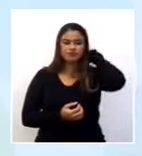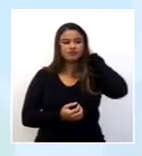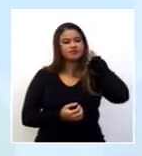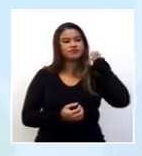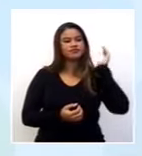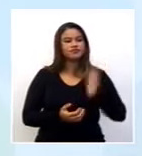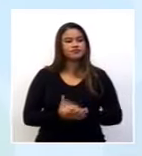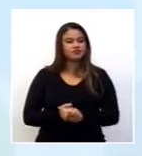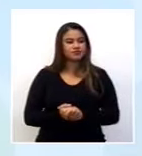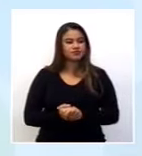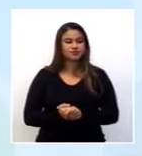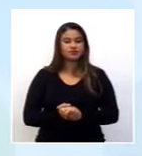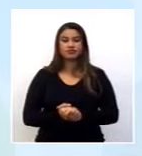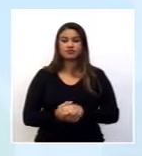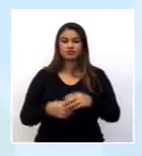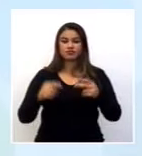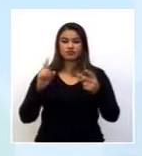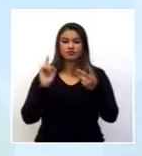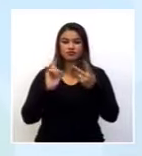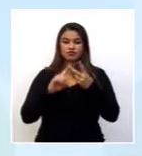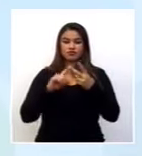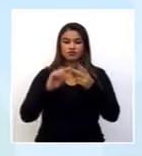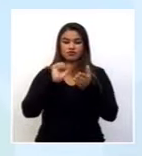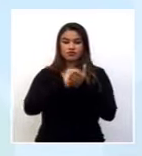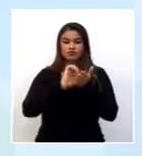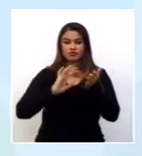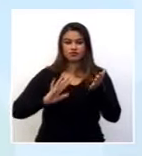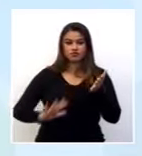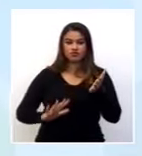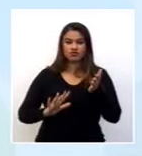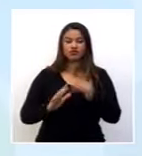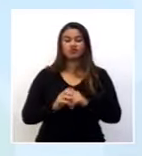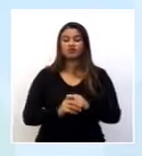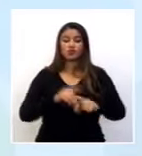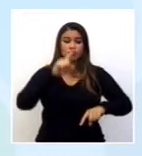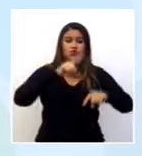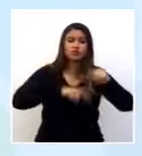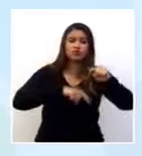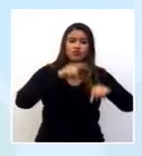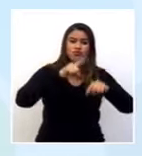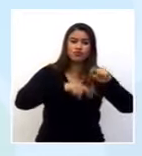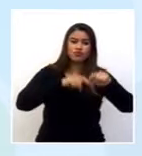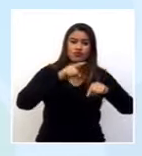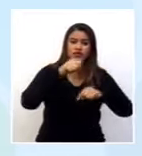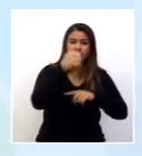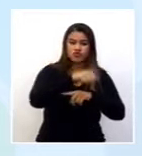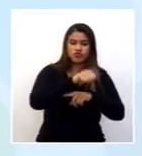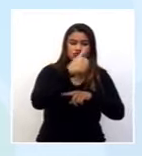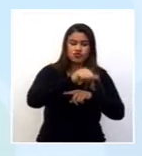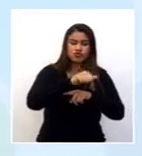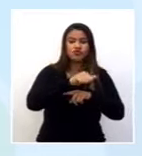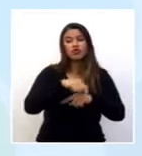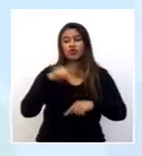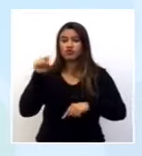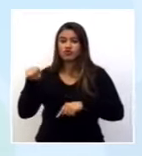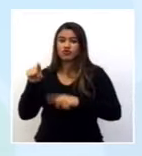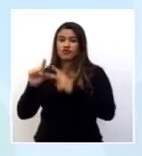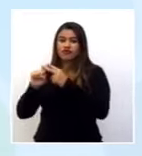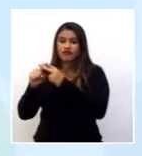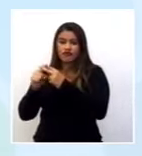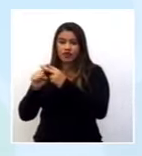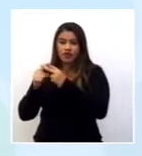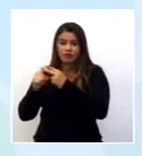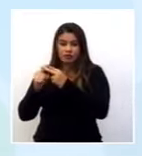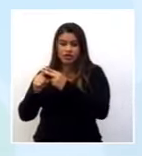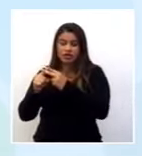Segunda atividade com um instrumento avaliativo e uma respectiva ferramenta em que os estudantes